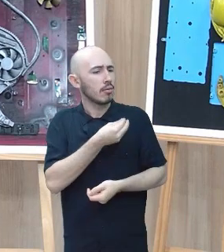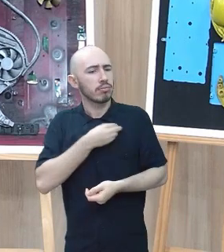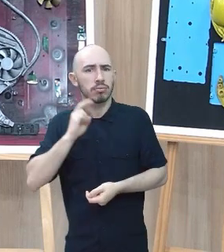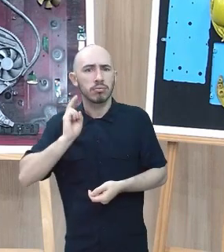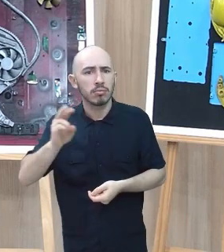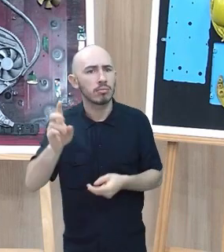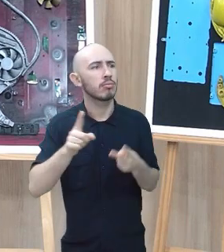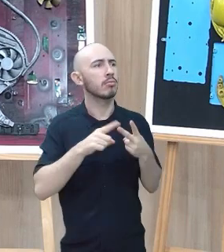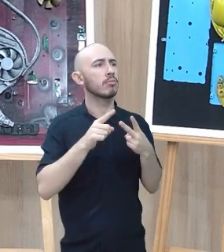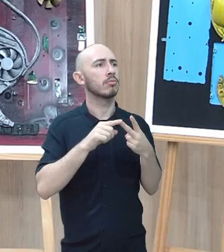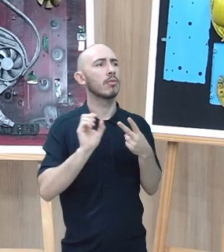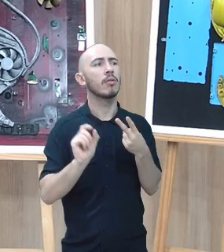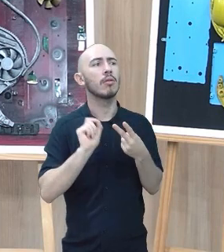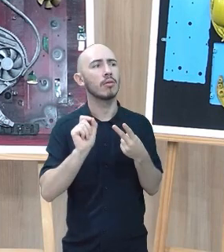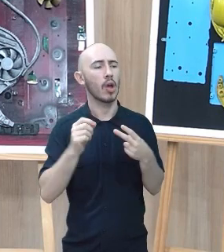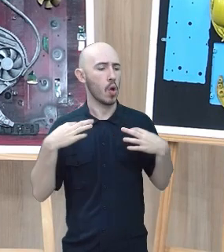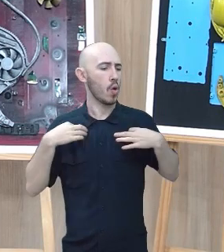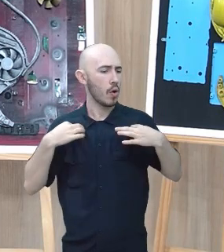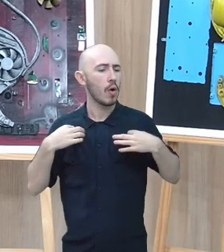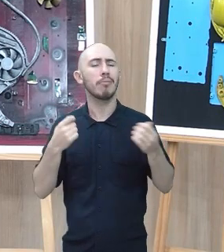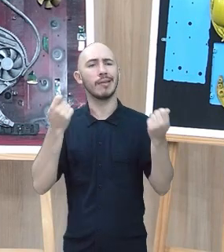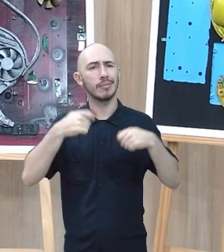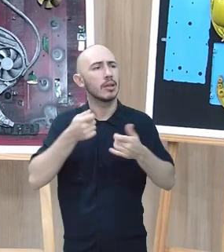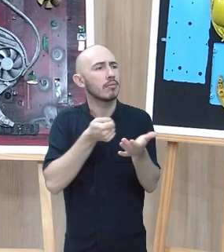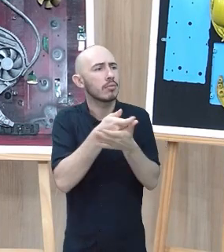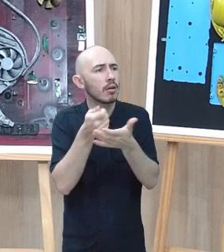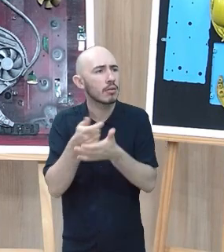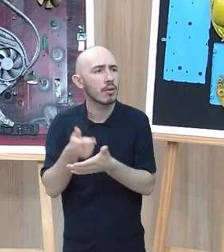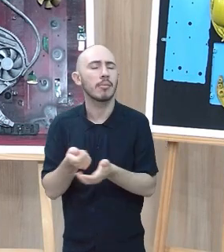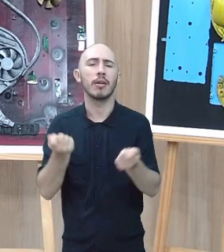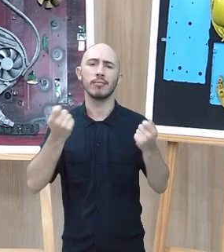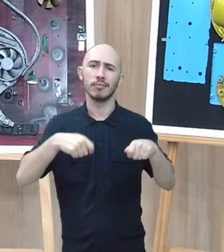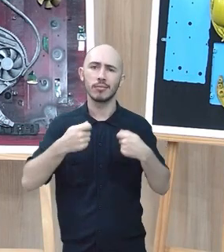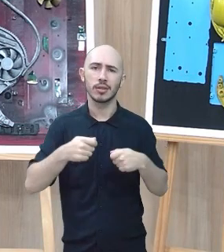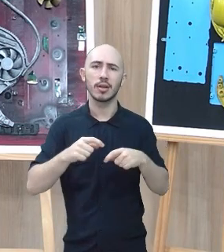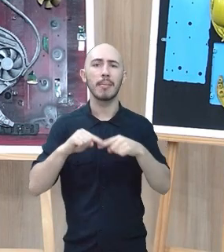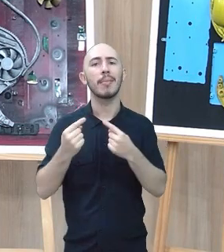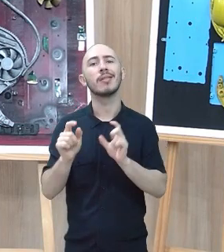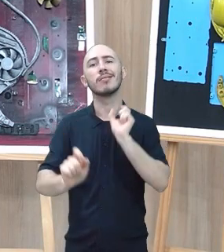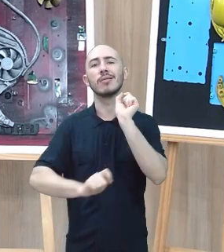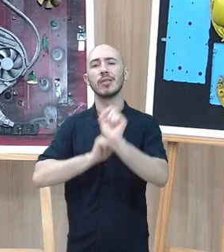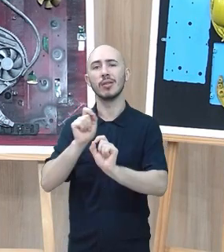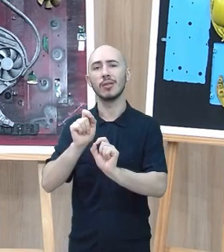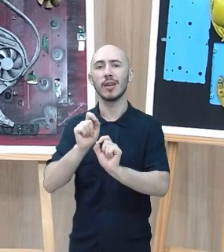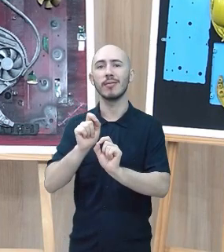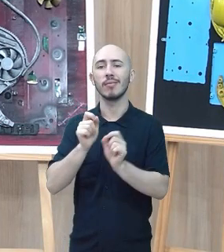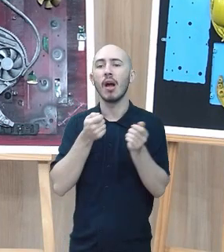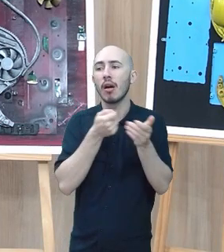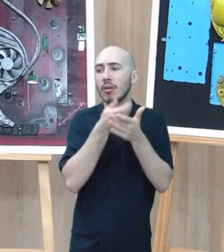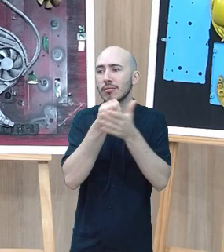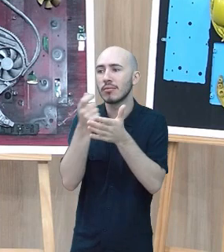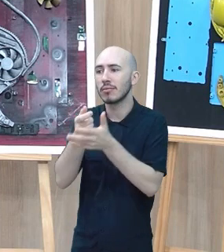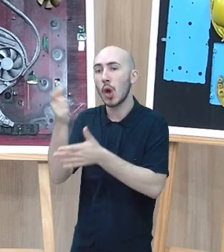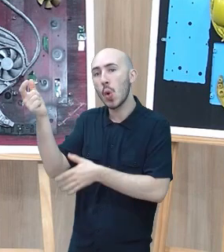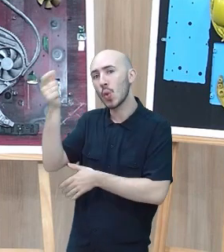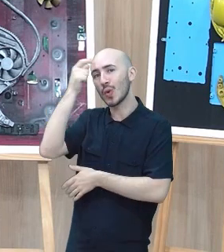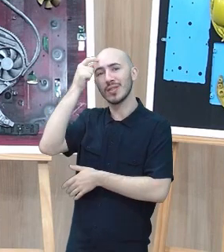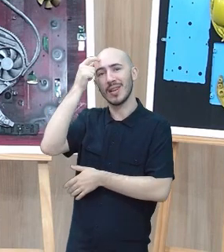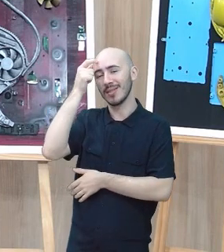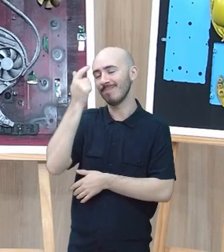a gente precisa consumir uma roupa, né, para se vestir, mas é o consumo irracional,